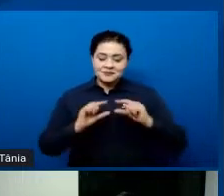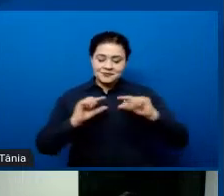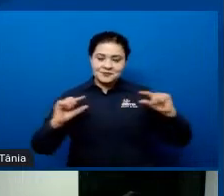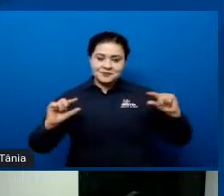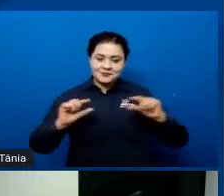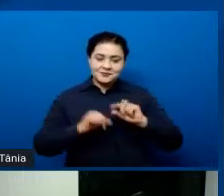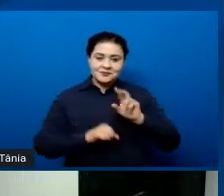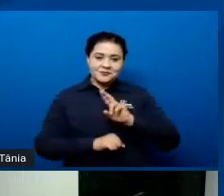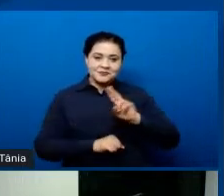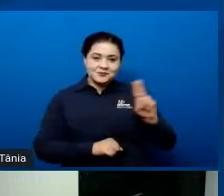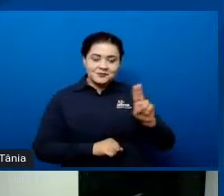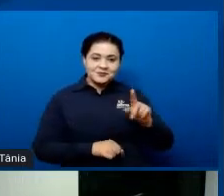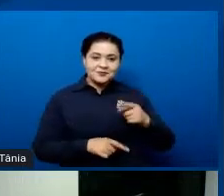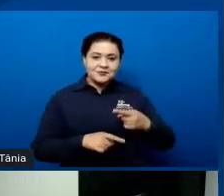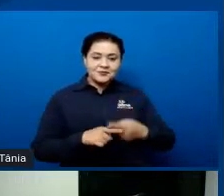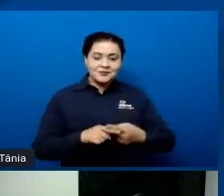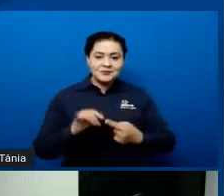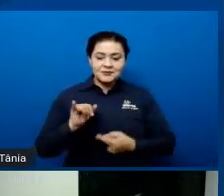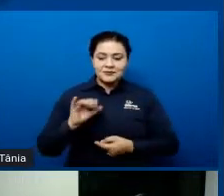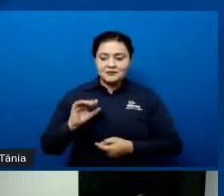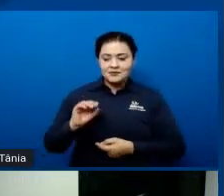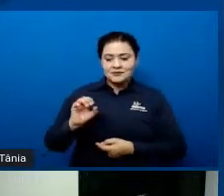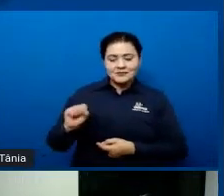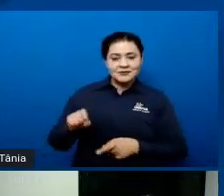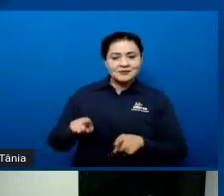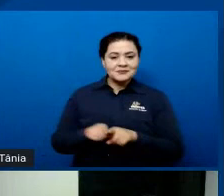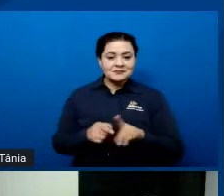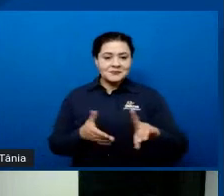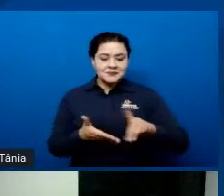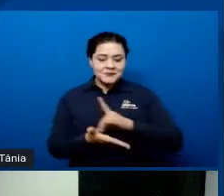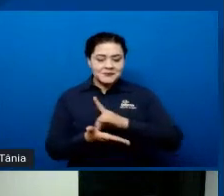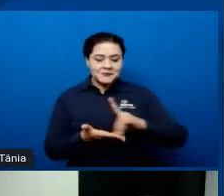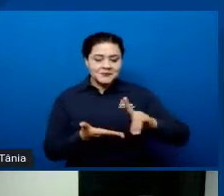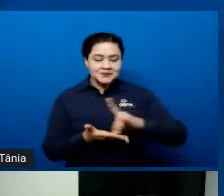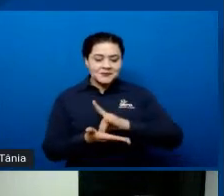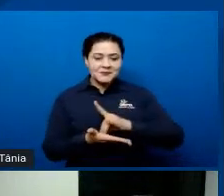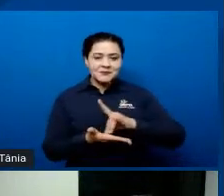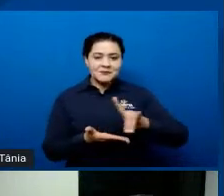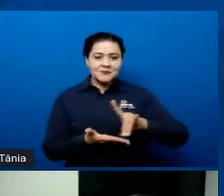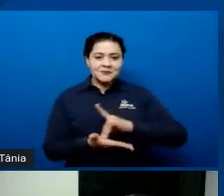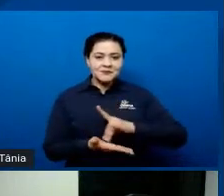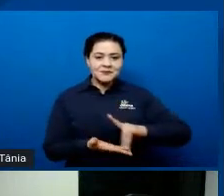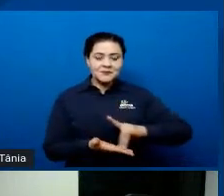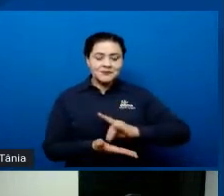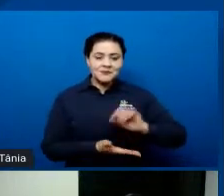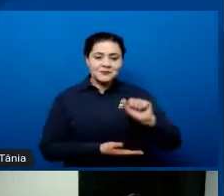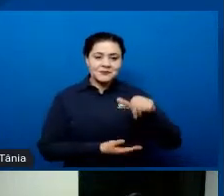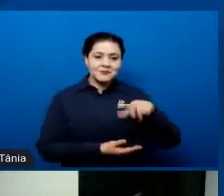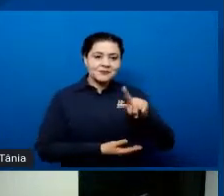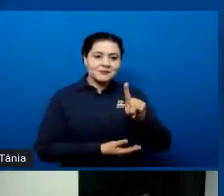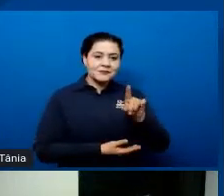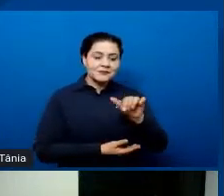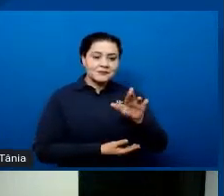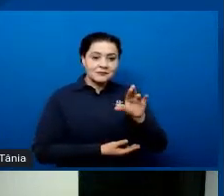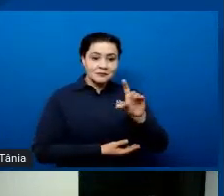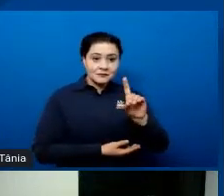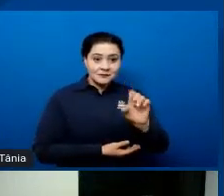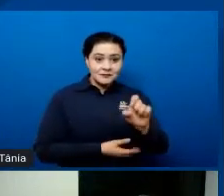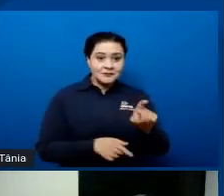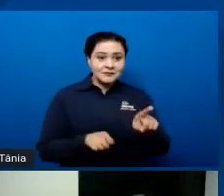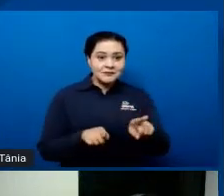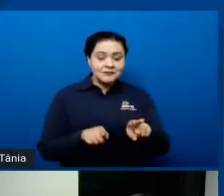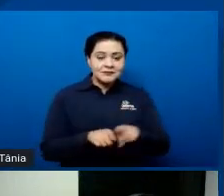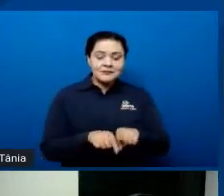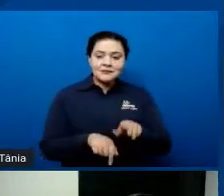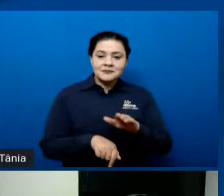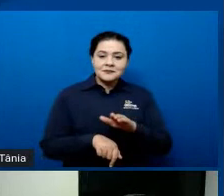É um aplicativo para iOS e Android que traz objetos em realidade aumentada. Tem mais de